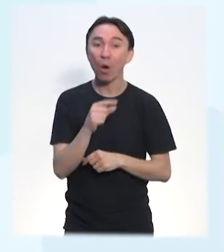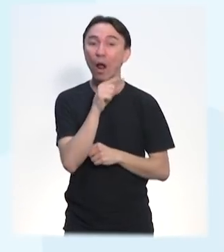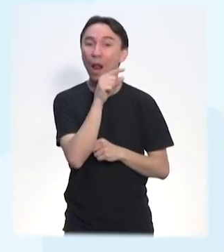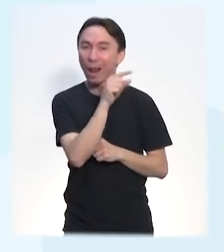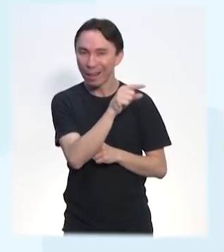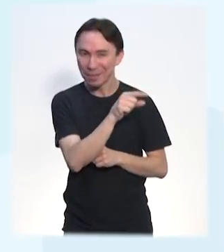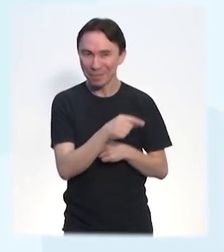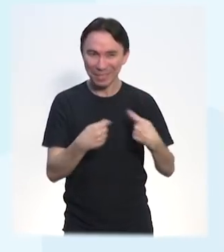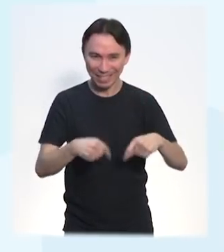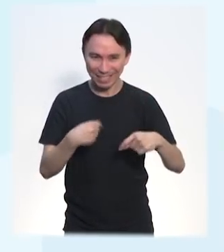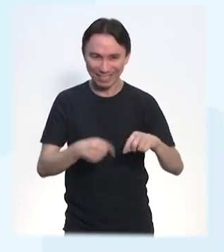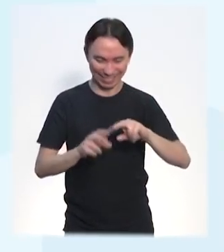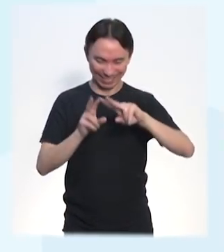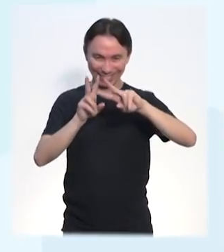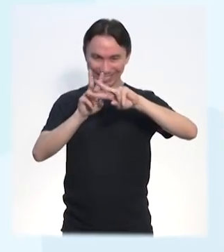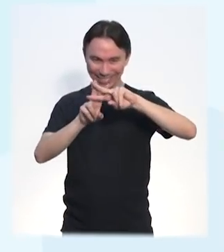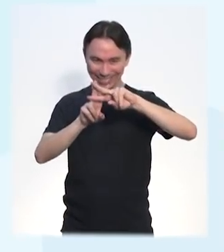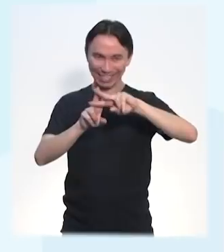o